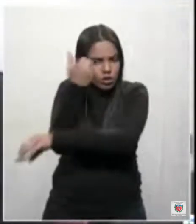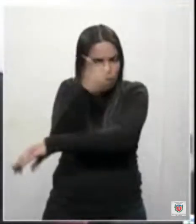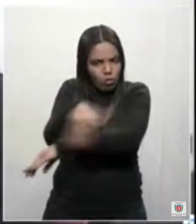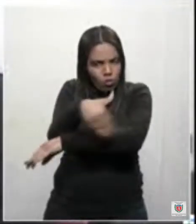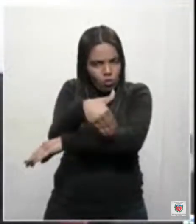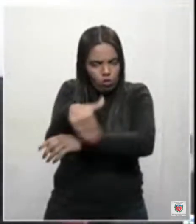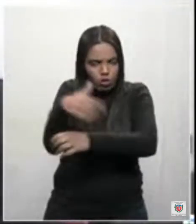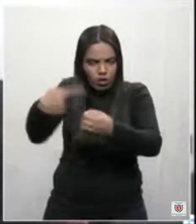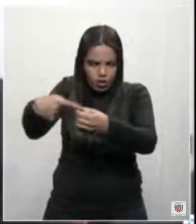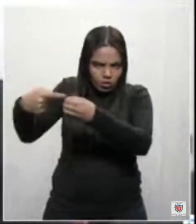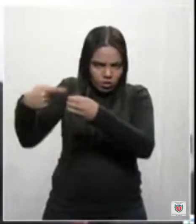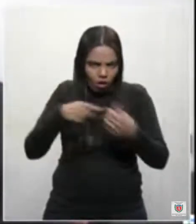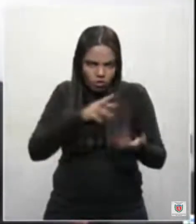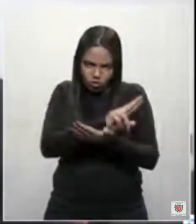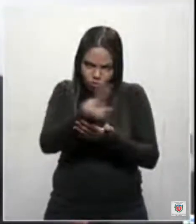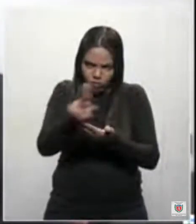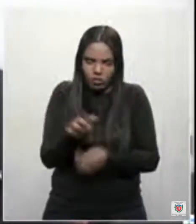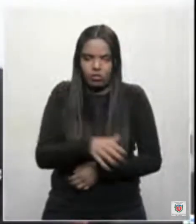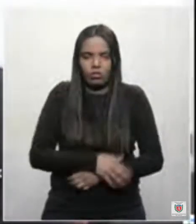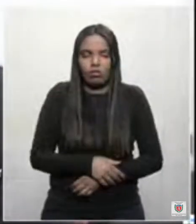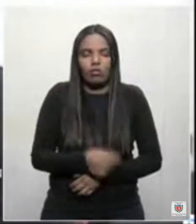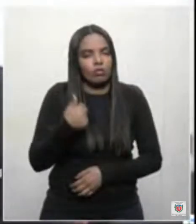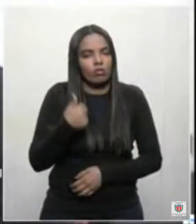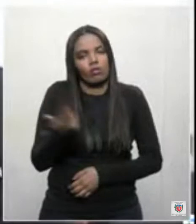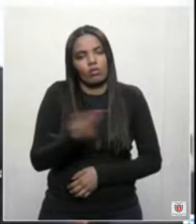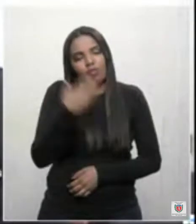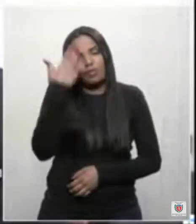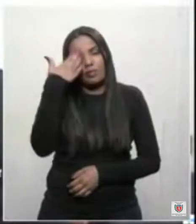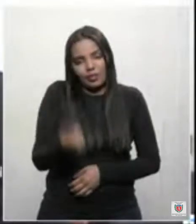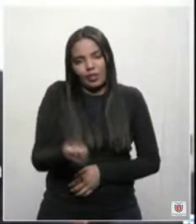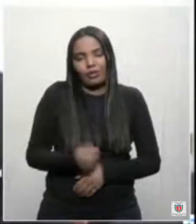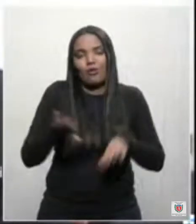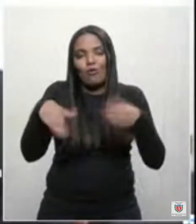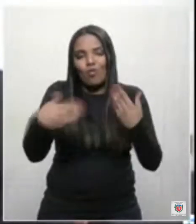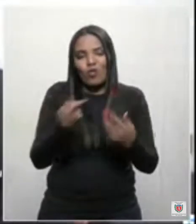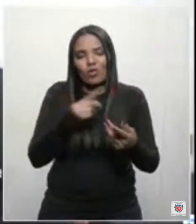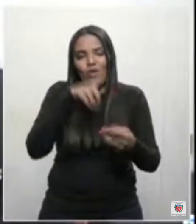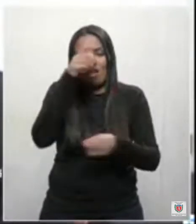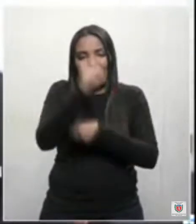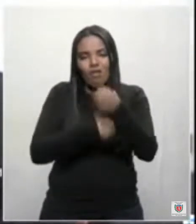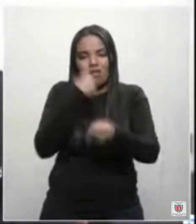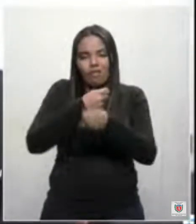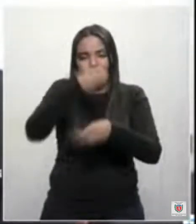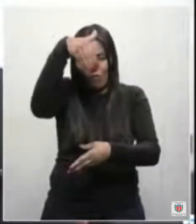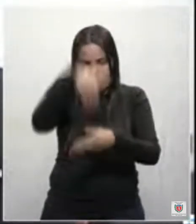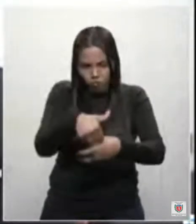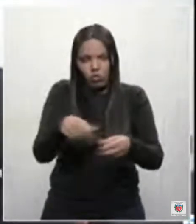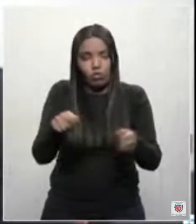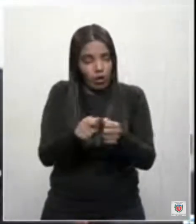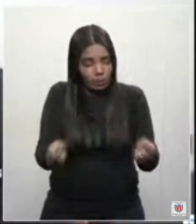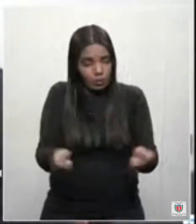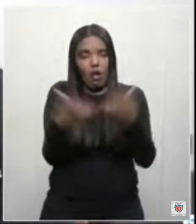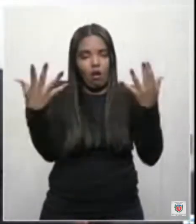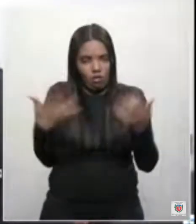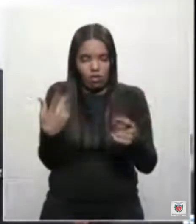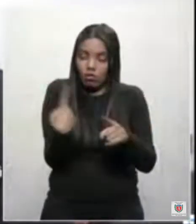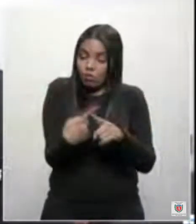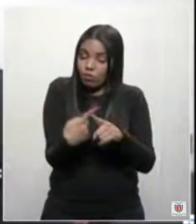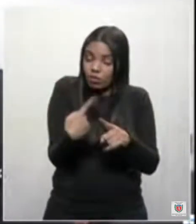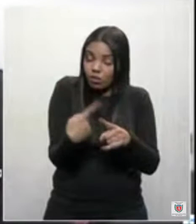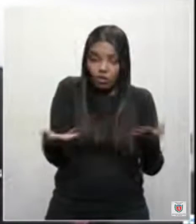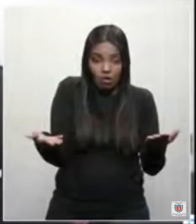nos municípios. Sabemos que no ano eleitoral o asfalto faz milagre. Mas esse dia o governador Ratinho discursava para a imprensa dizendo que não é hora de